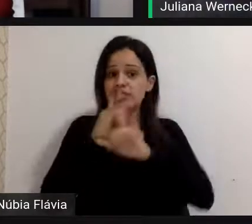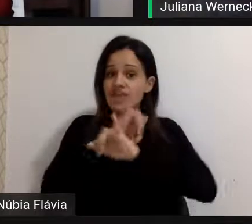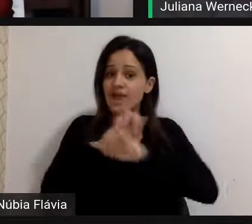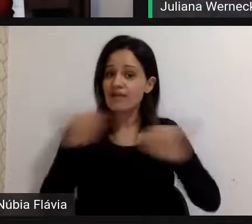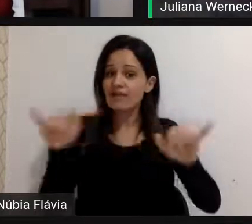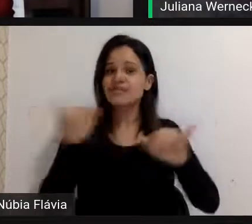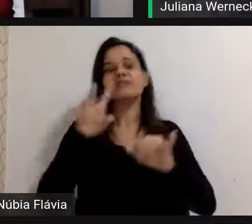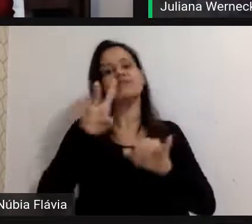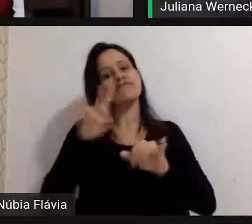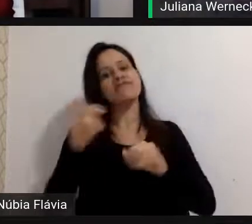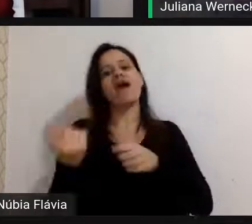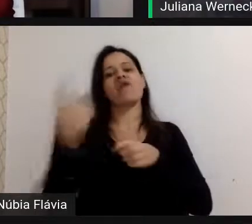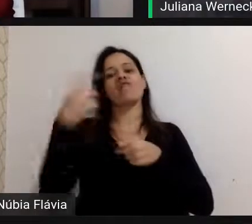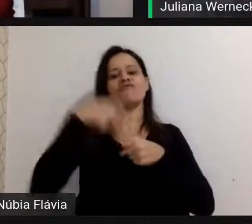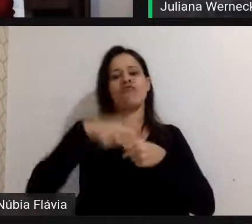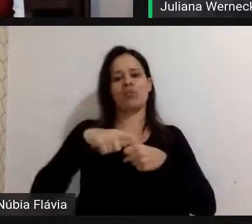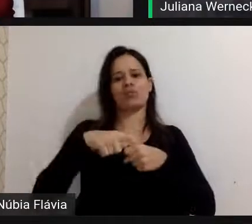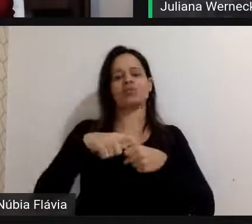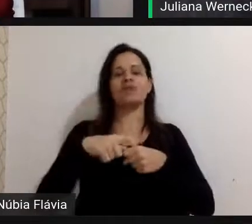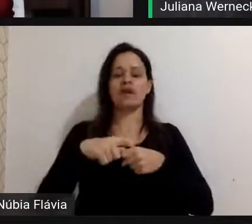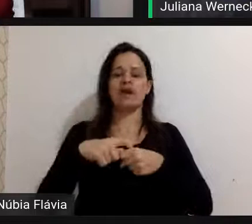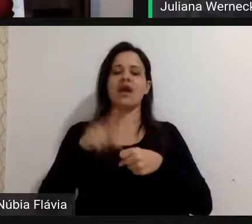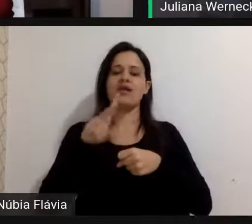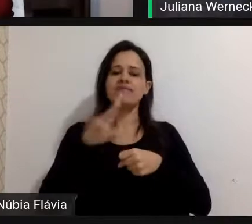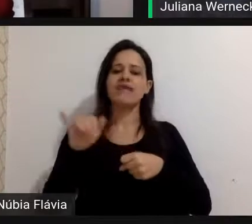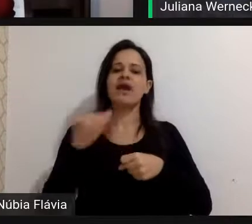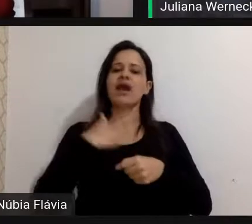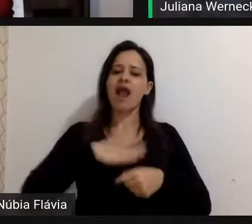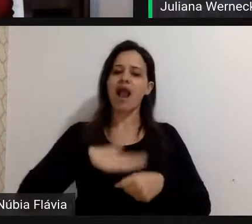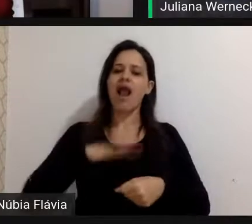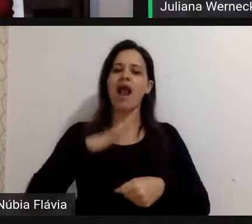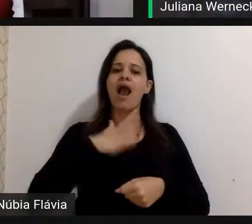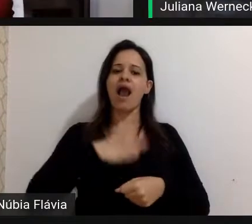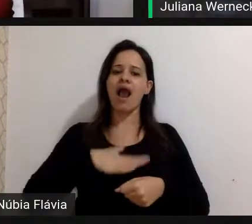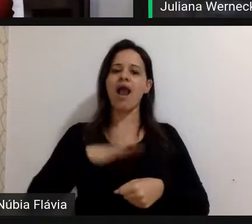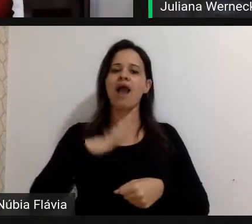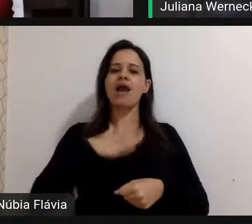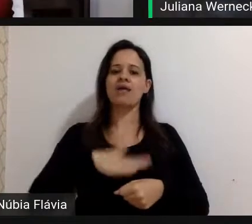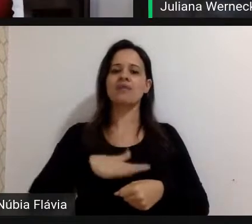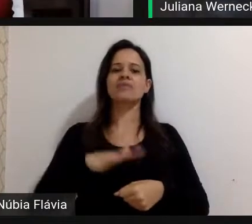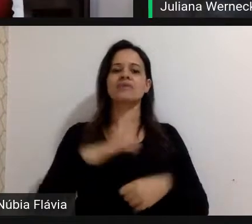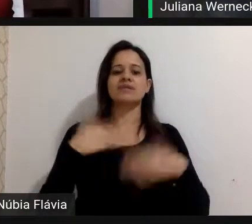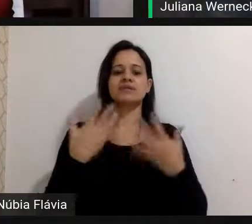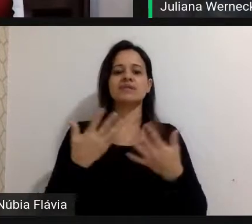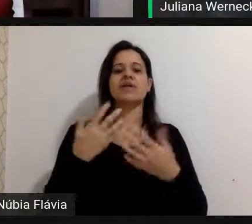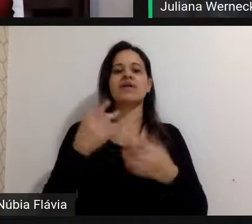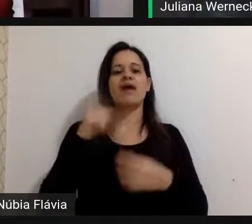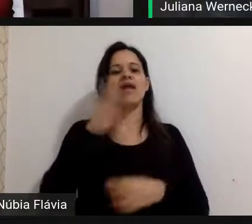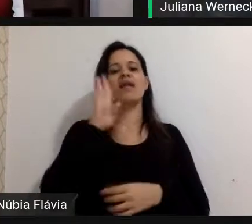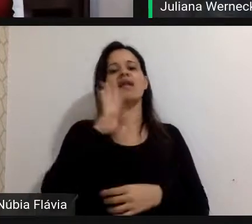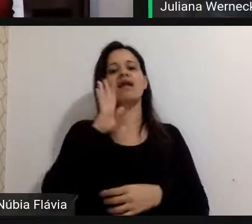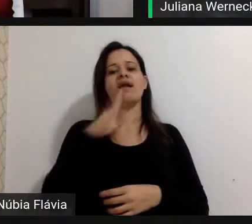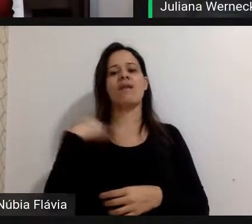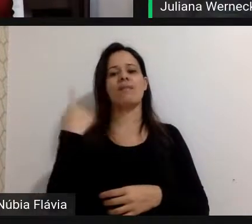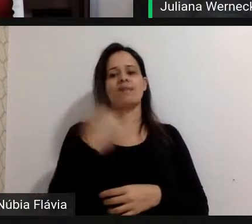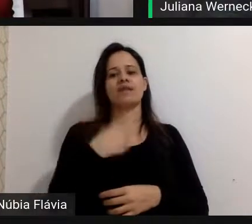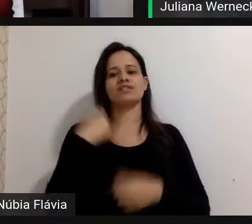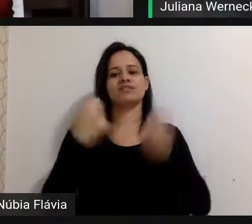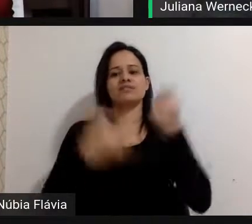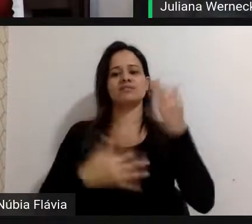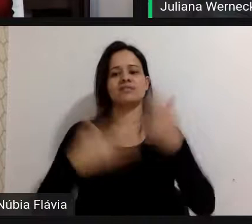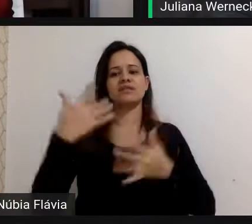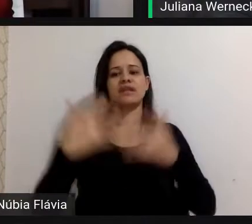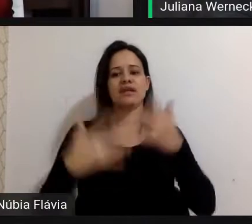outro que ficou vai conversando até o outro voltar, né. Então, também, eu acho que até uma coisa também legal para a gente falar aqui, eu acho que na